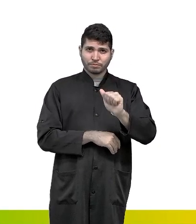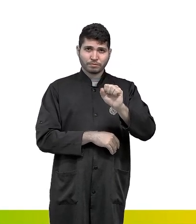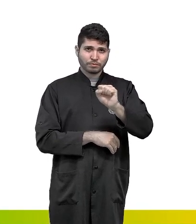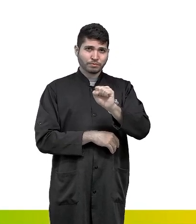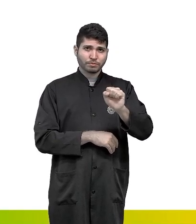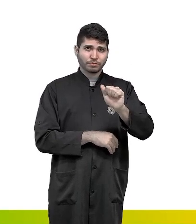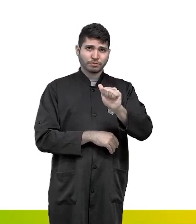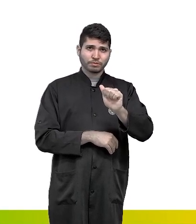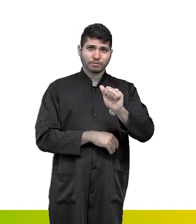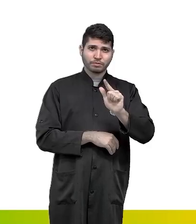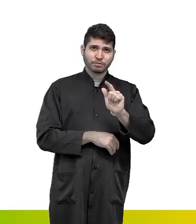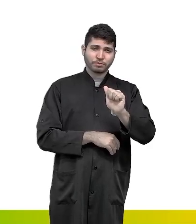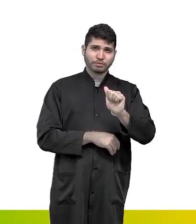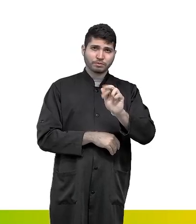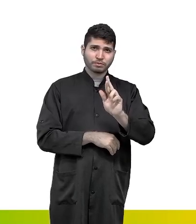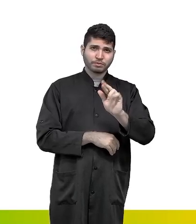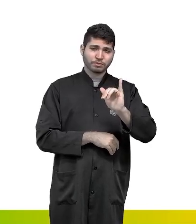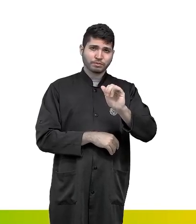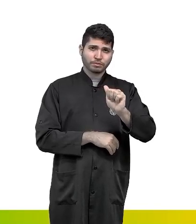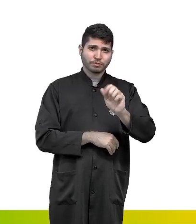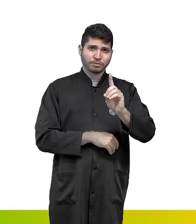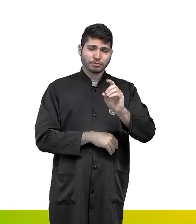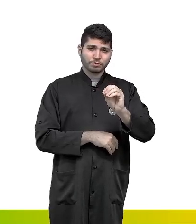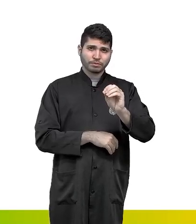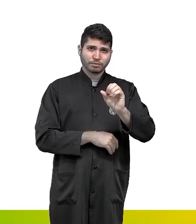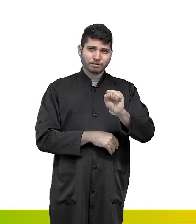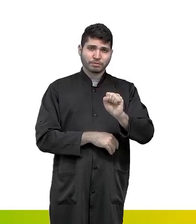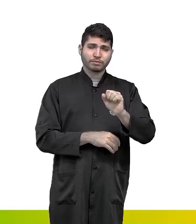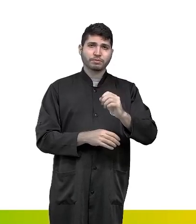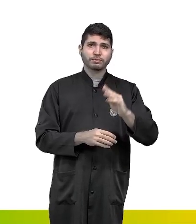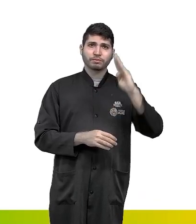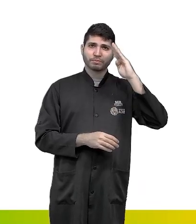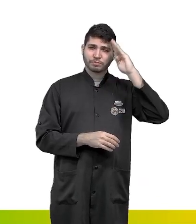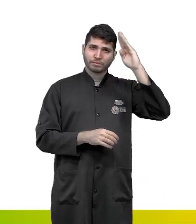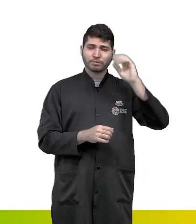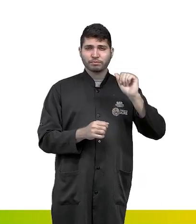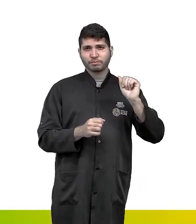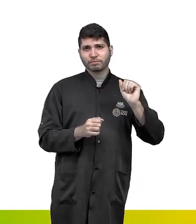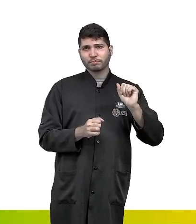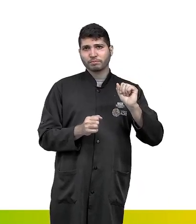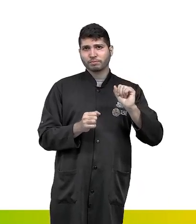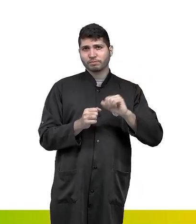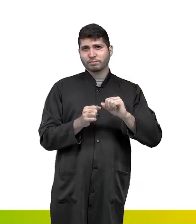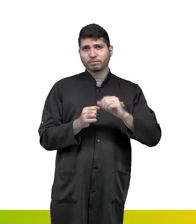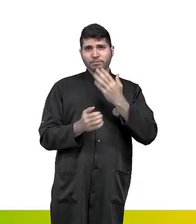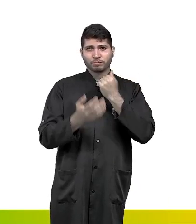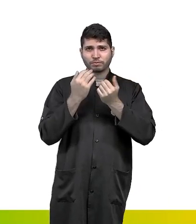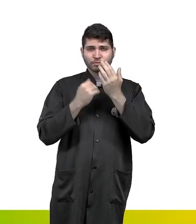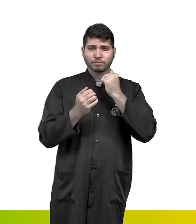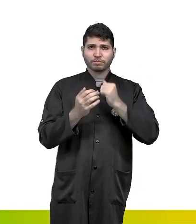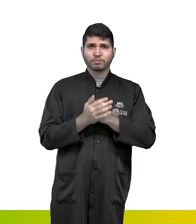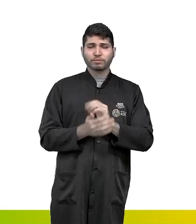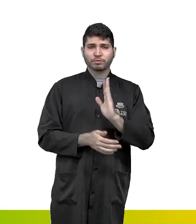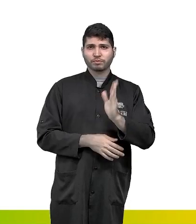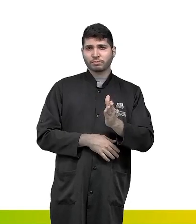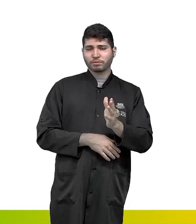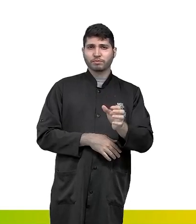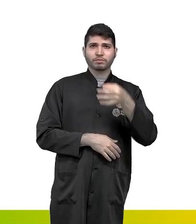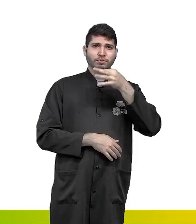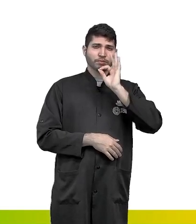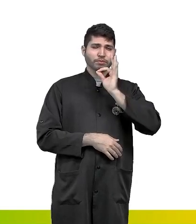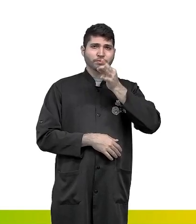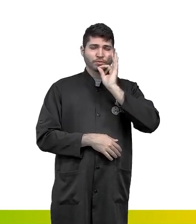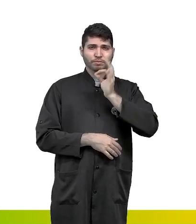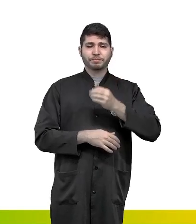na lavoura de café. O principal produto da época já era o café. Já estava ocorrendo uma diversificação da economia no